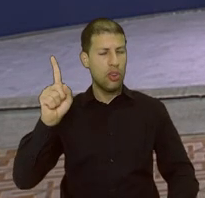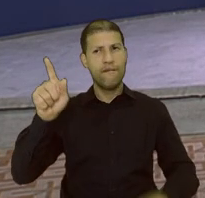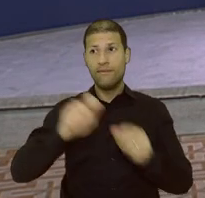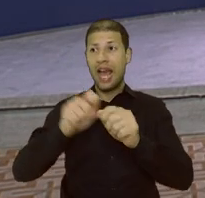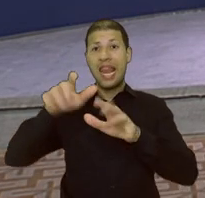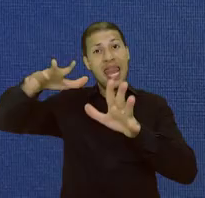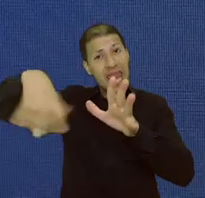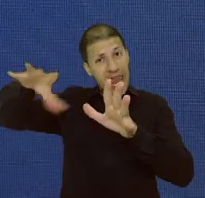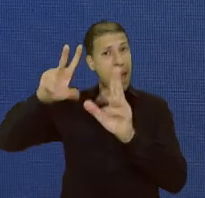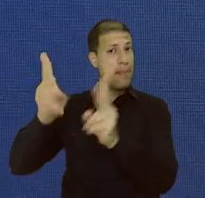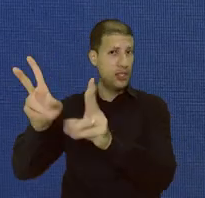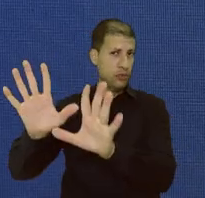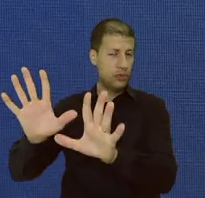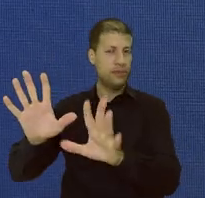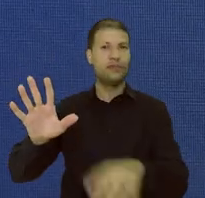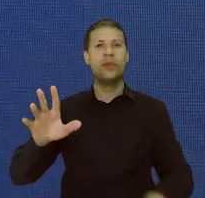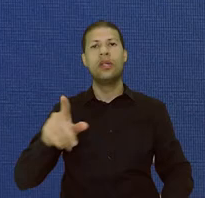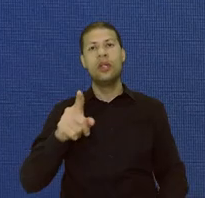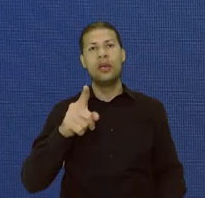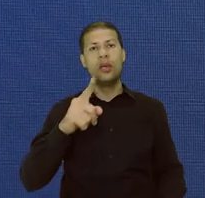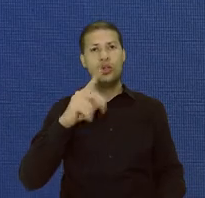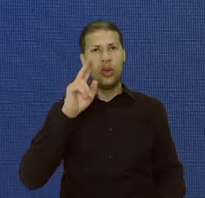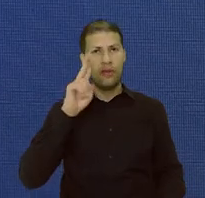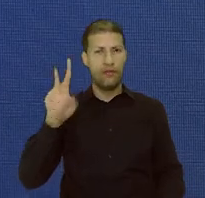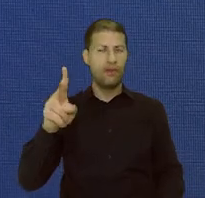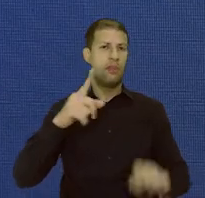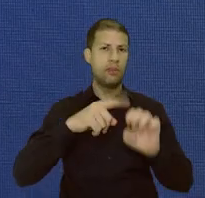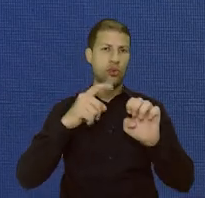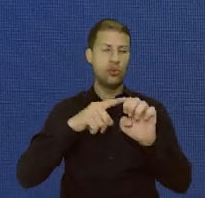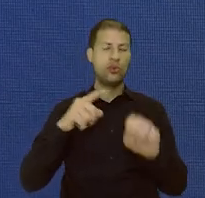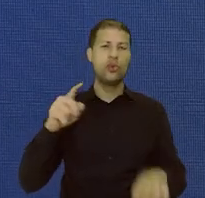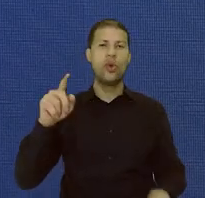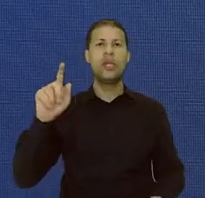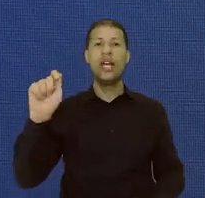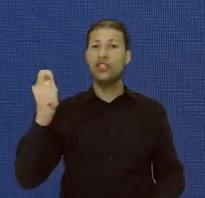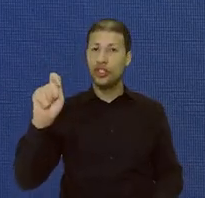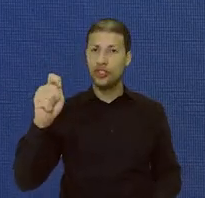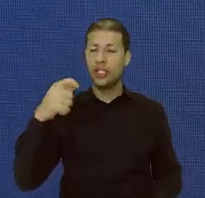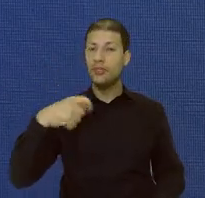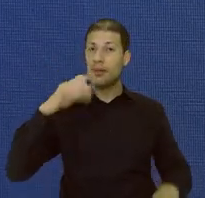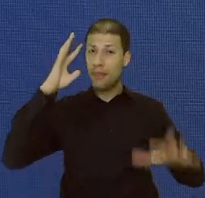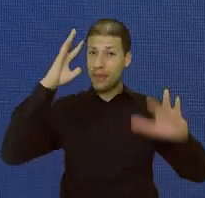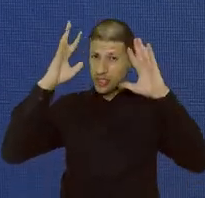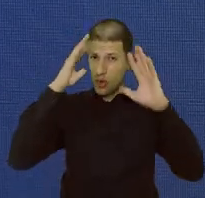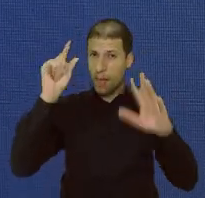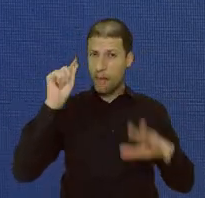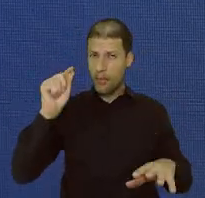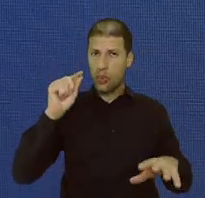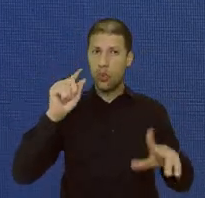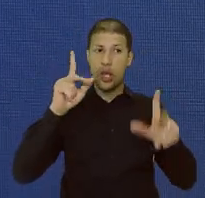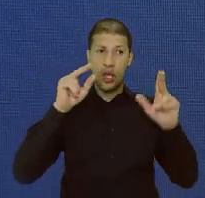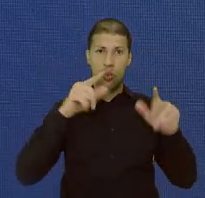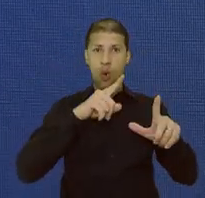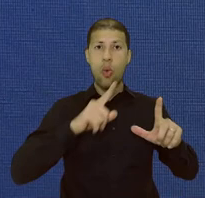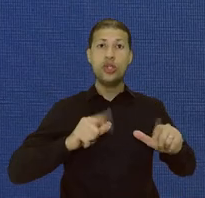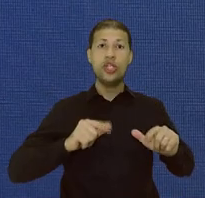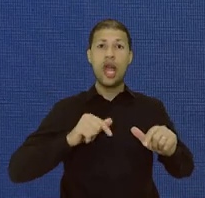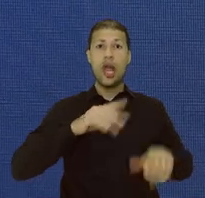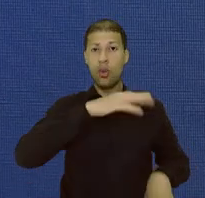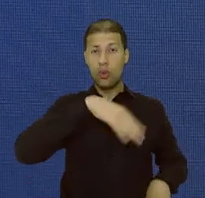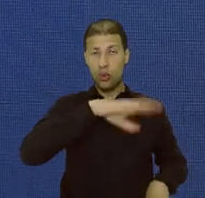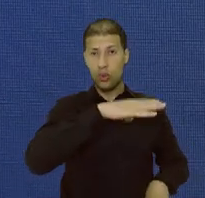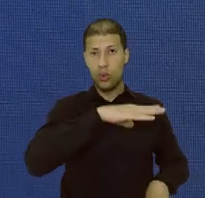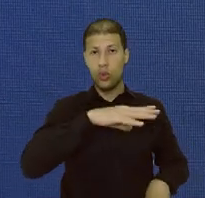a maneira que a gente enxerga os empreendedores argentinos eles têm que pensar em um pouco como os israelenses no sentido de que a gente tem que pensar